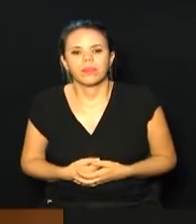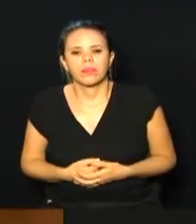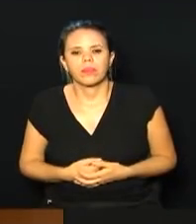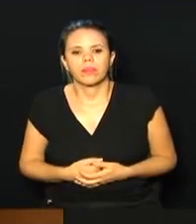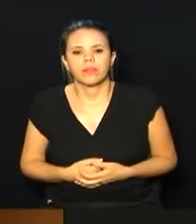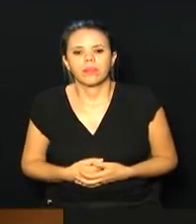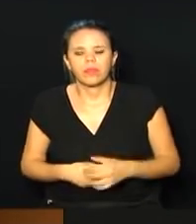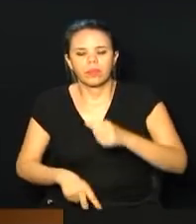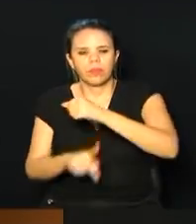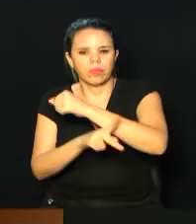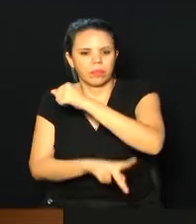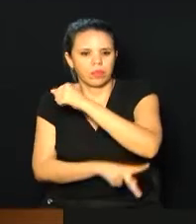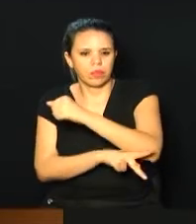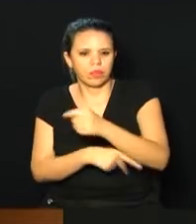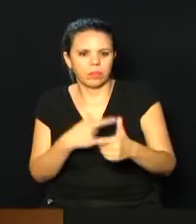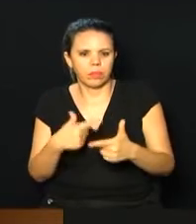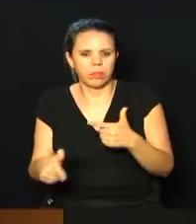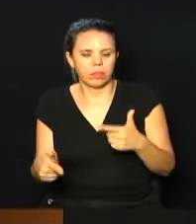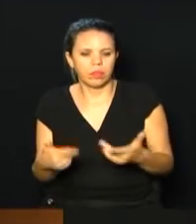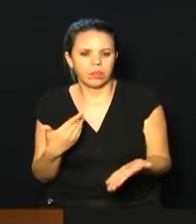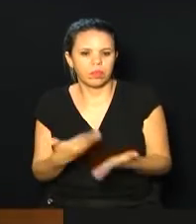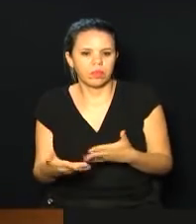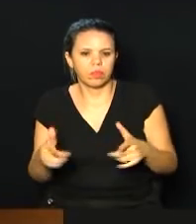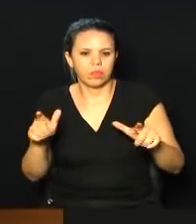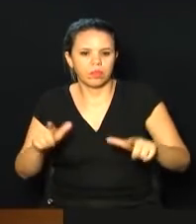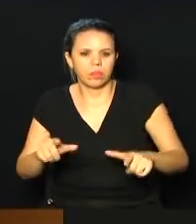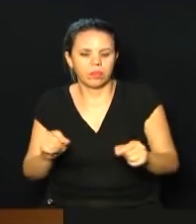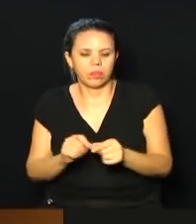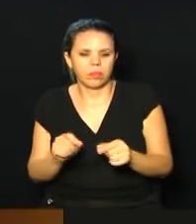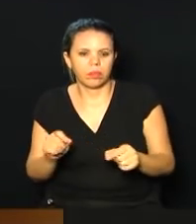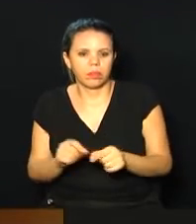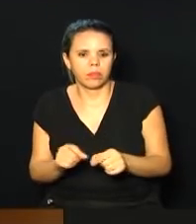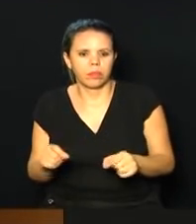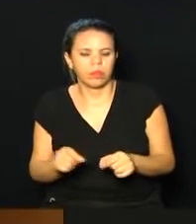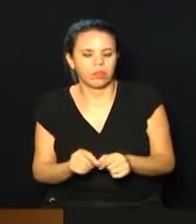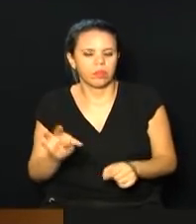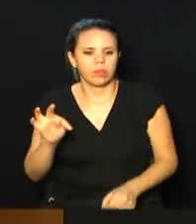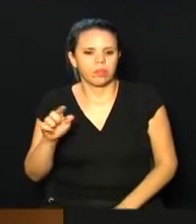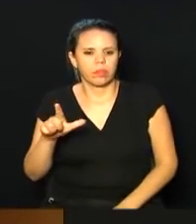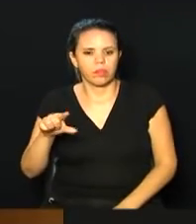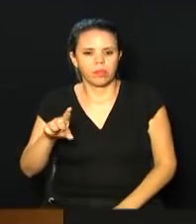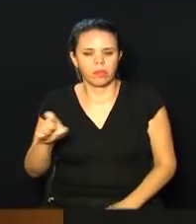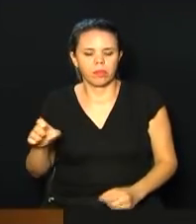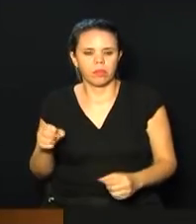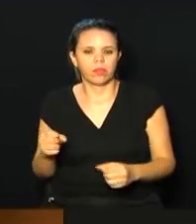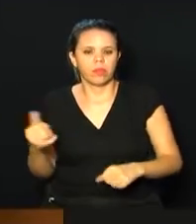pontes que perderam o guarda-corpo, perderam o talude,